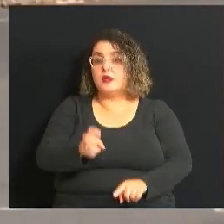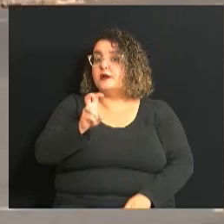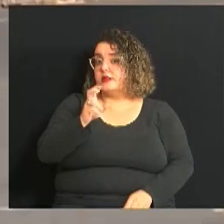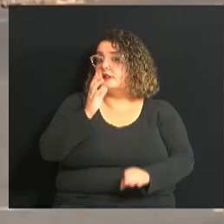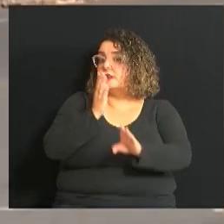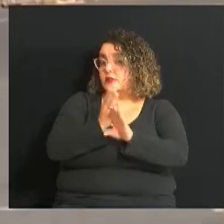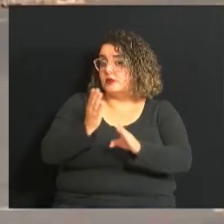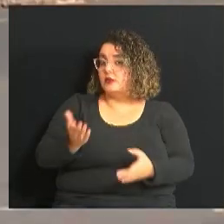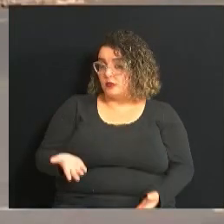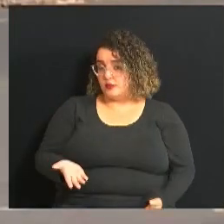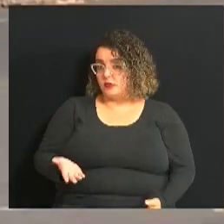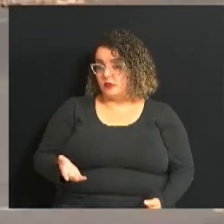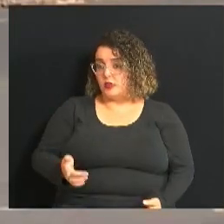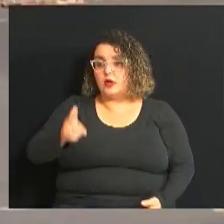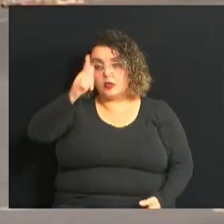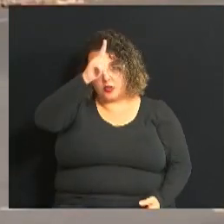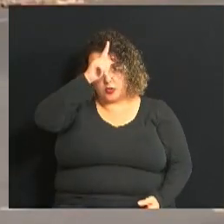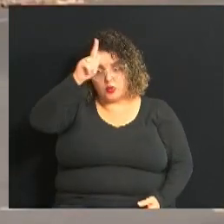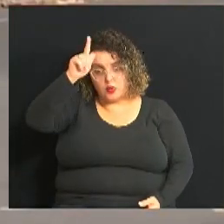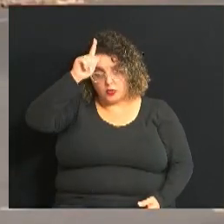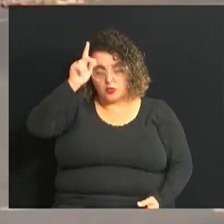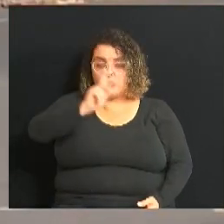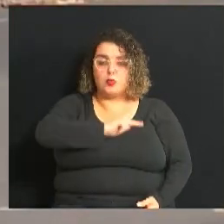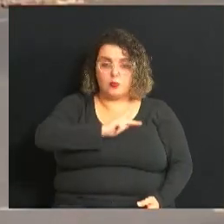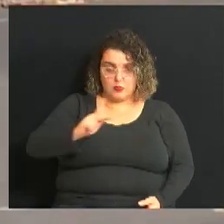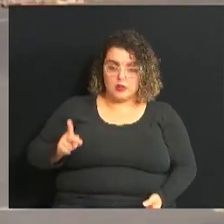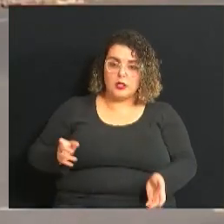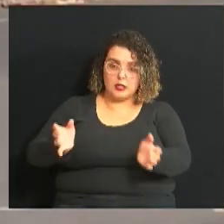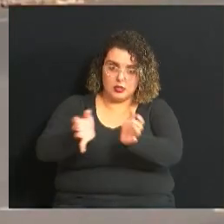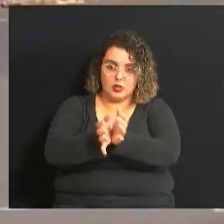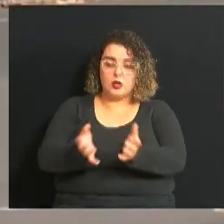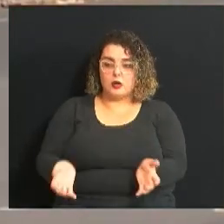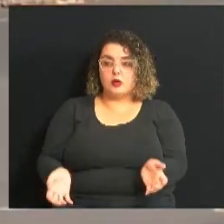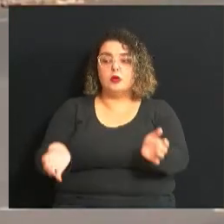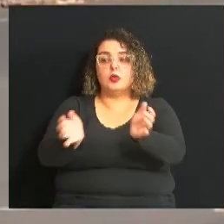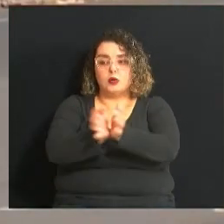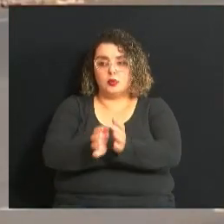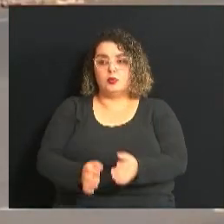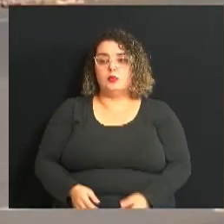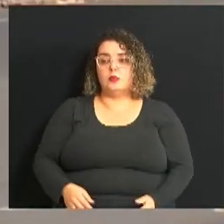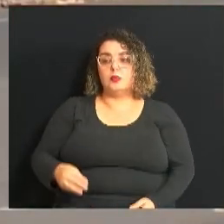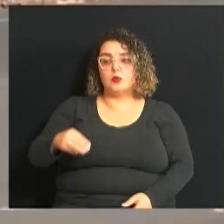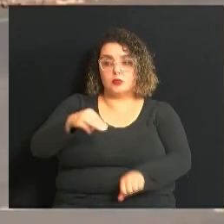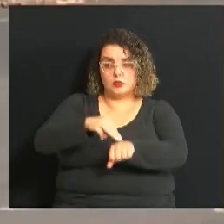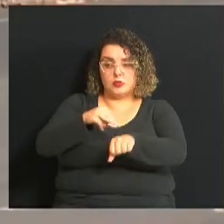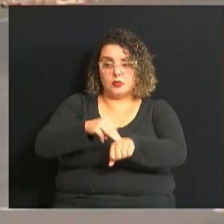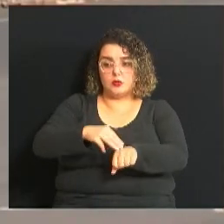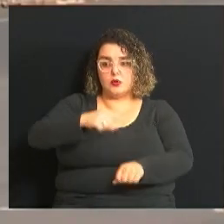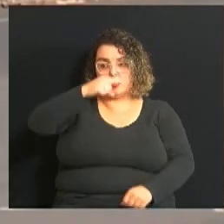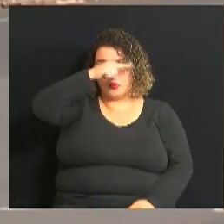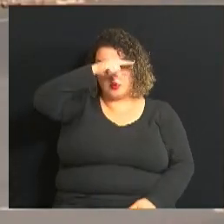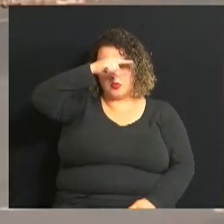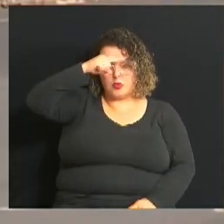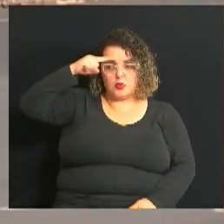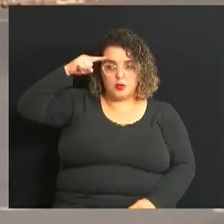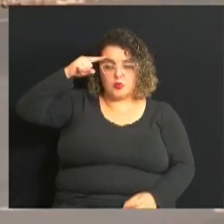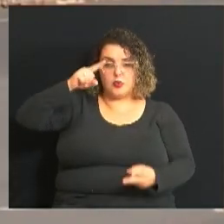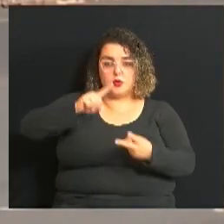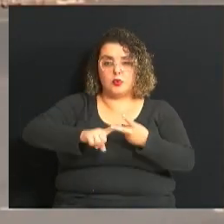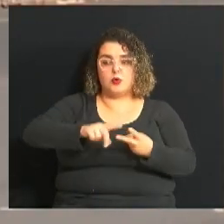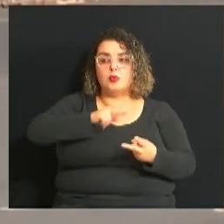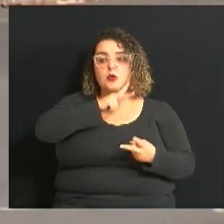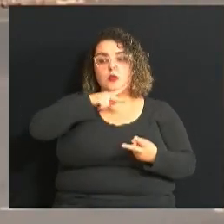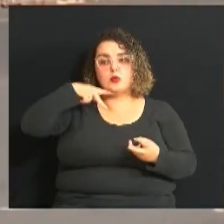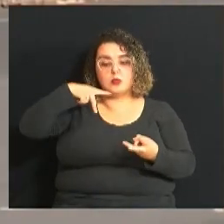além do vereador Gustavo petta como presidente o grupo é composto pelos membros alto Alejandro Hermínio Monteiro